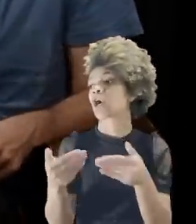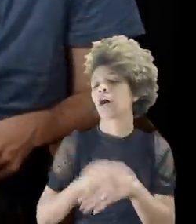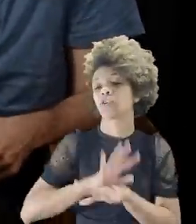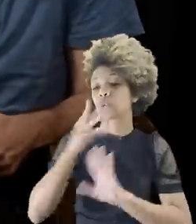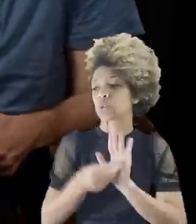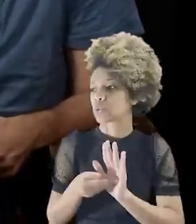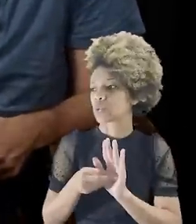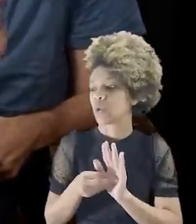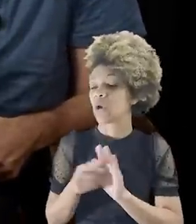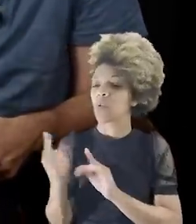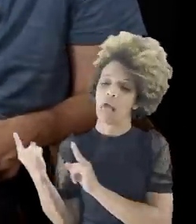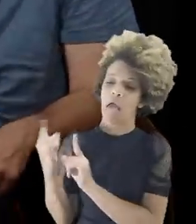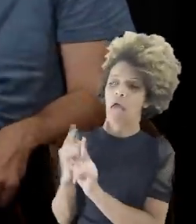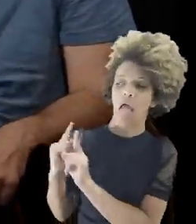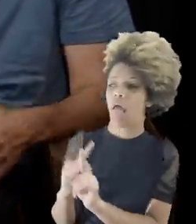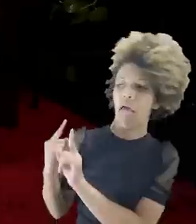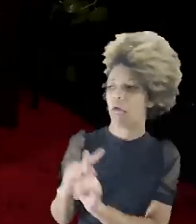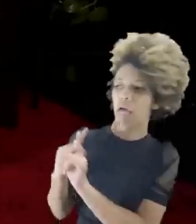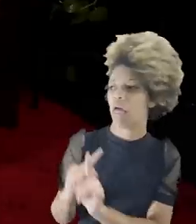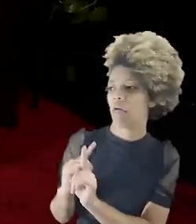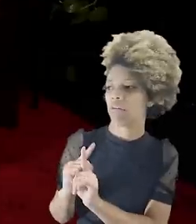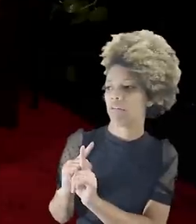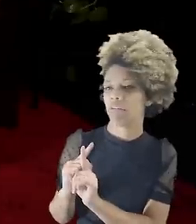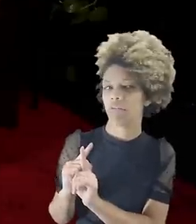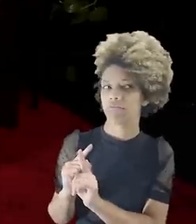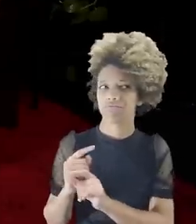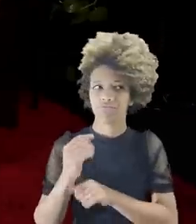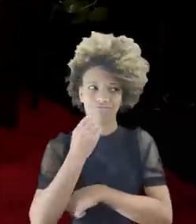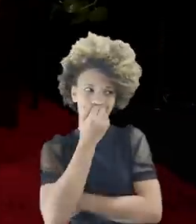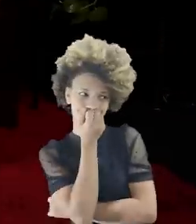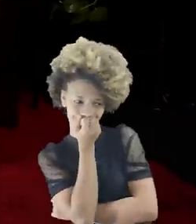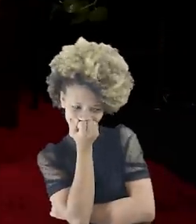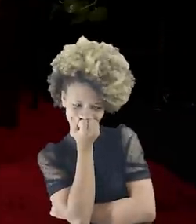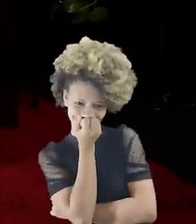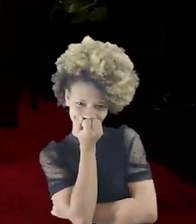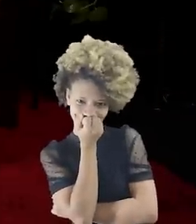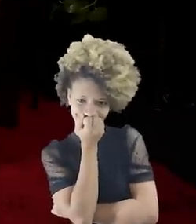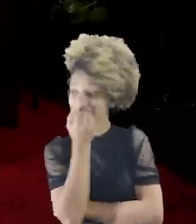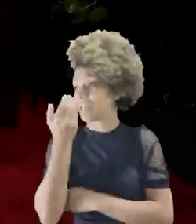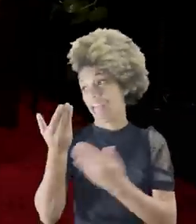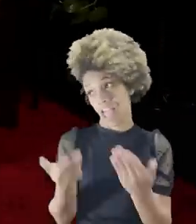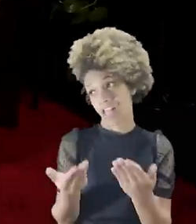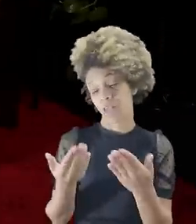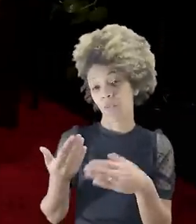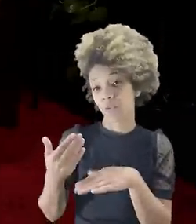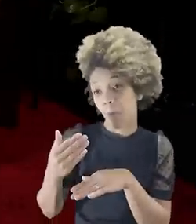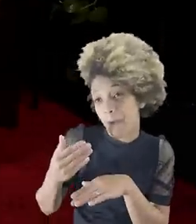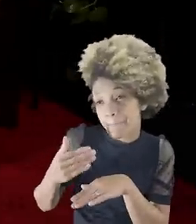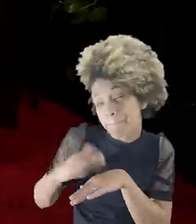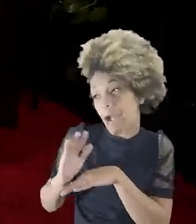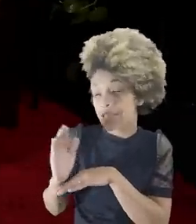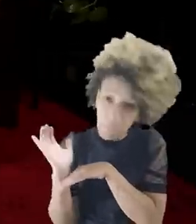agora você tem que aprender tudo isso com o cara te enchendo o saco te marcando é isso Que é o negócio né então